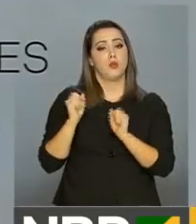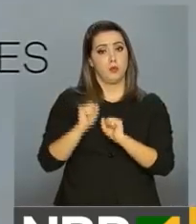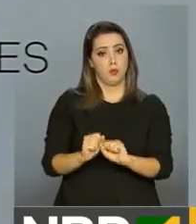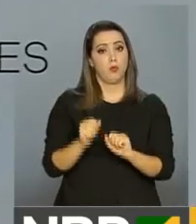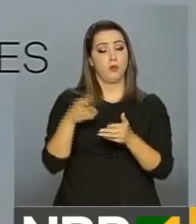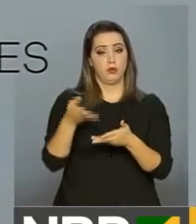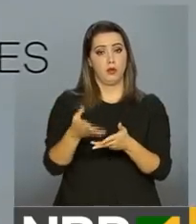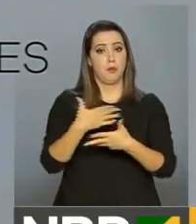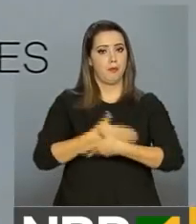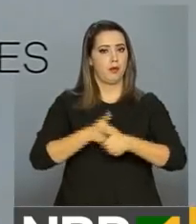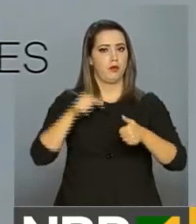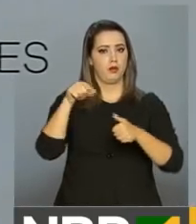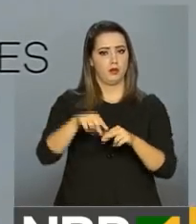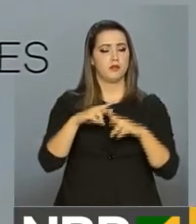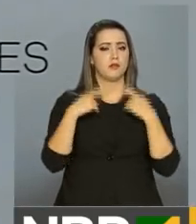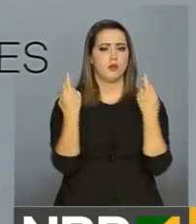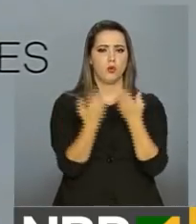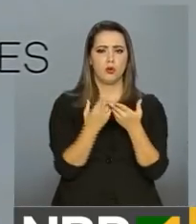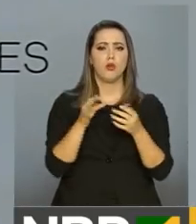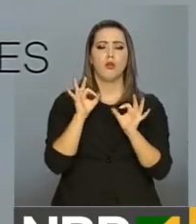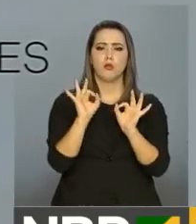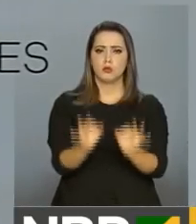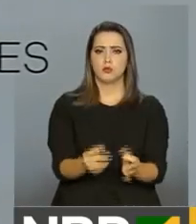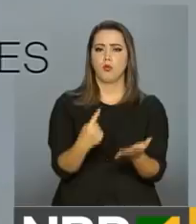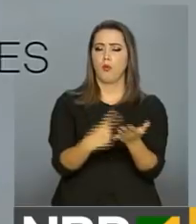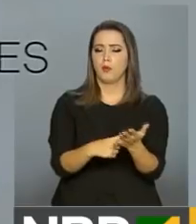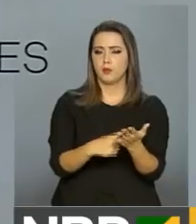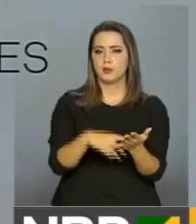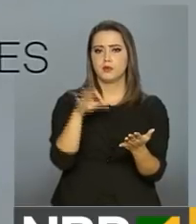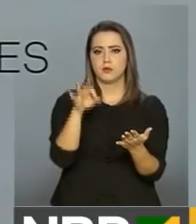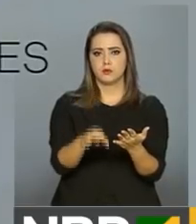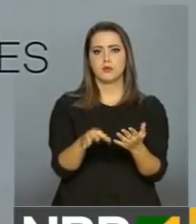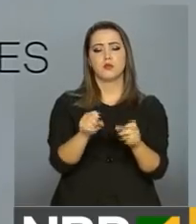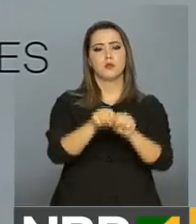conferência, trabalharão naturalmente pelo sistema